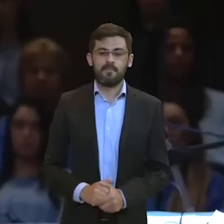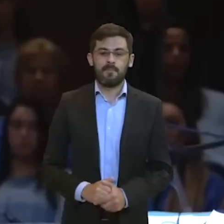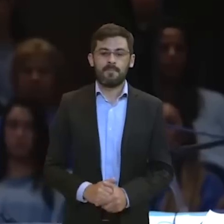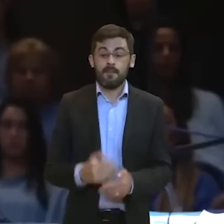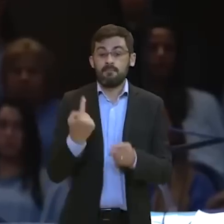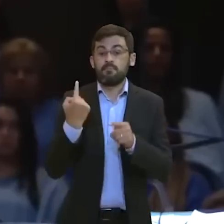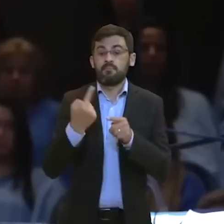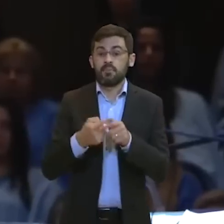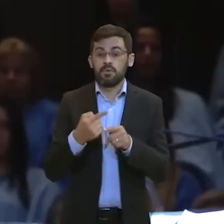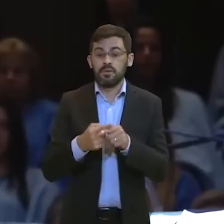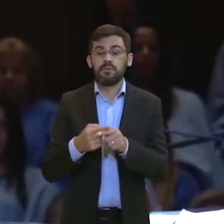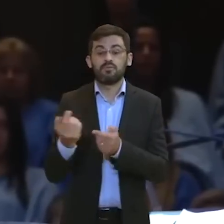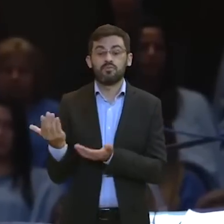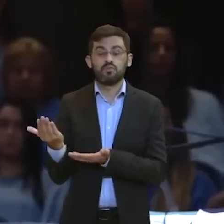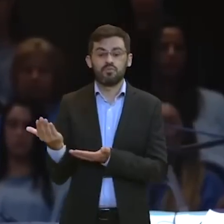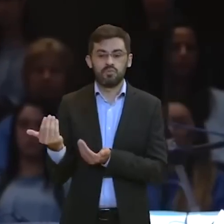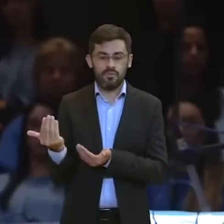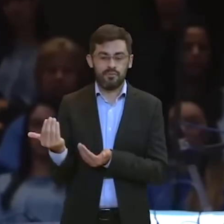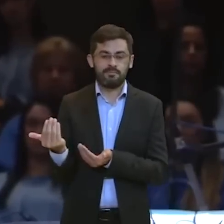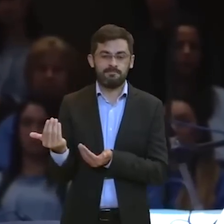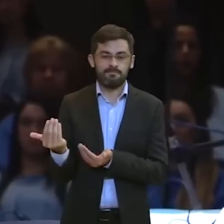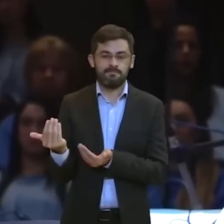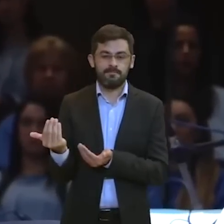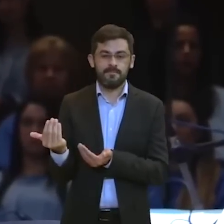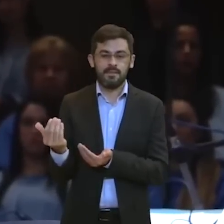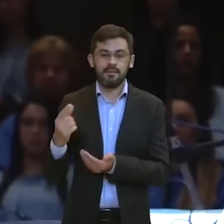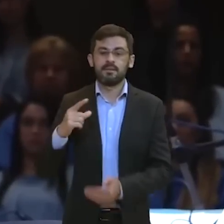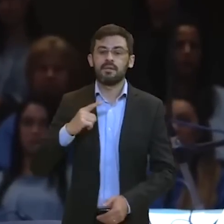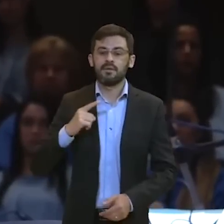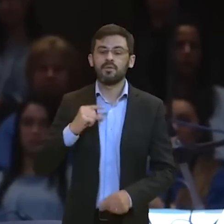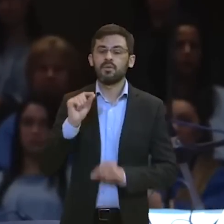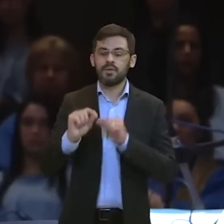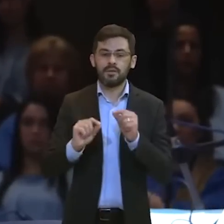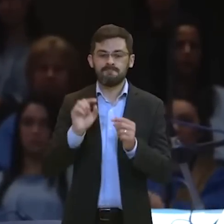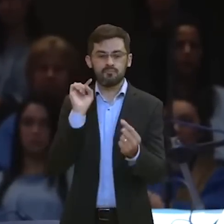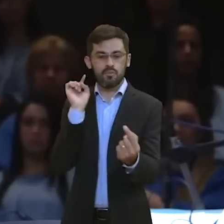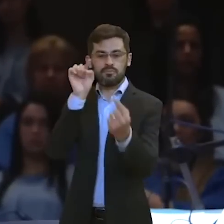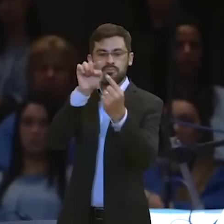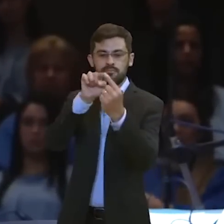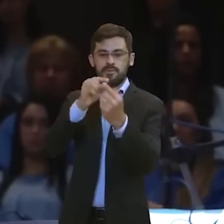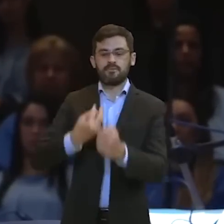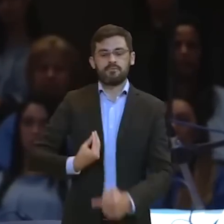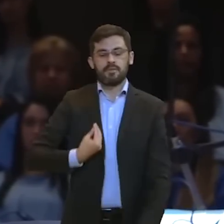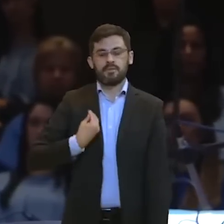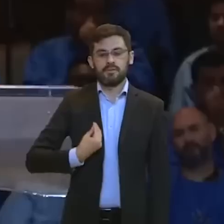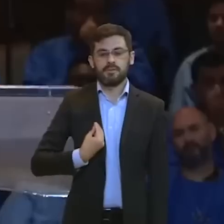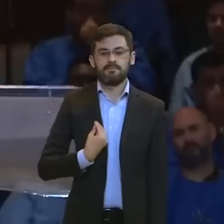Porque ele também era um jovem que tinha colocado uma meta na sua vida: